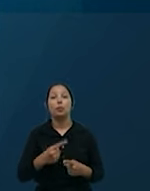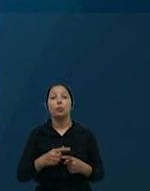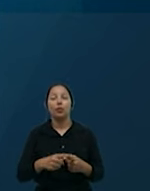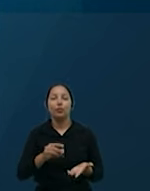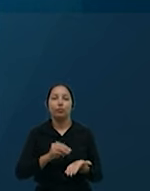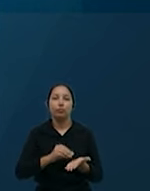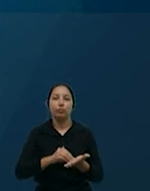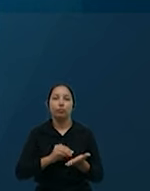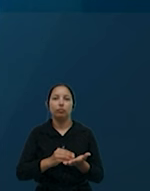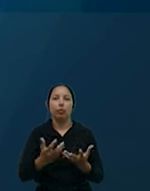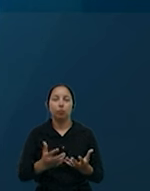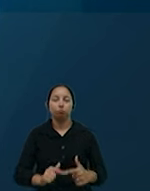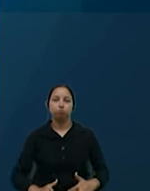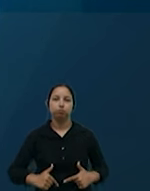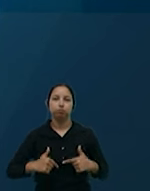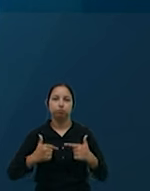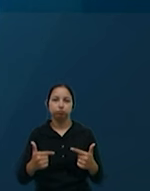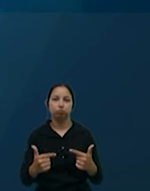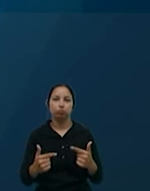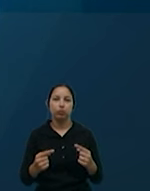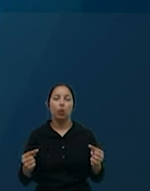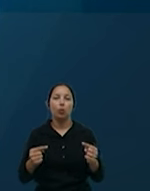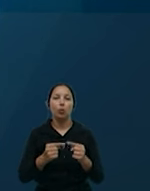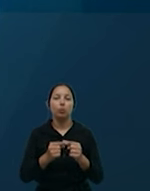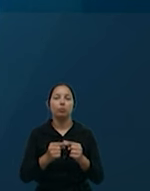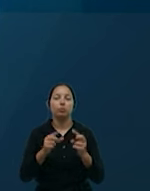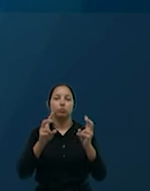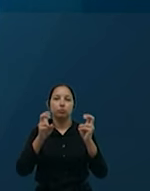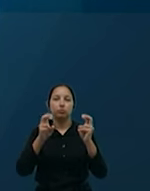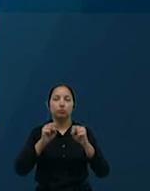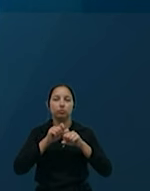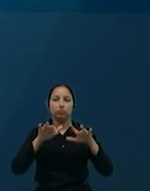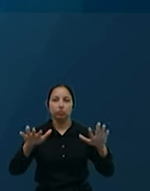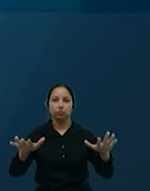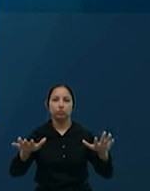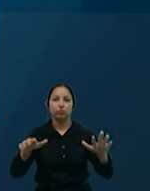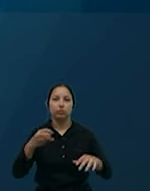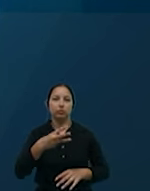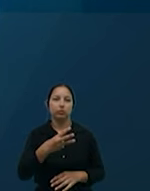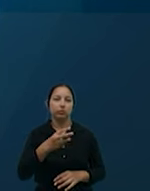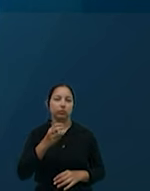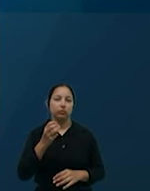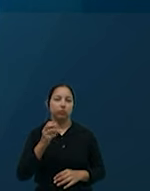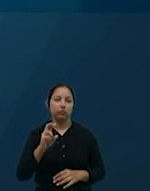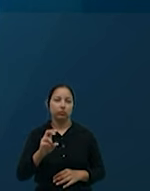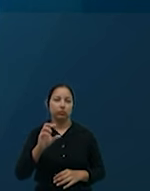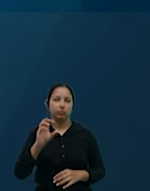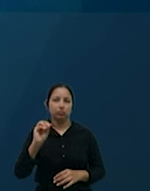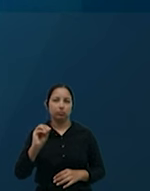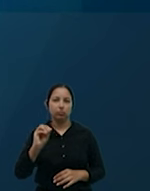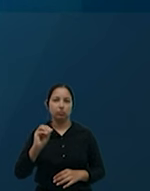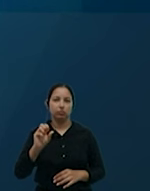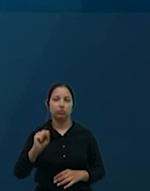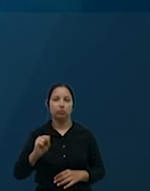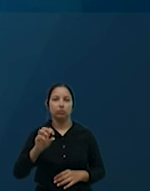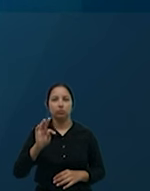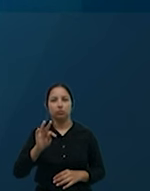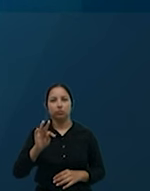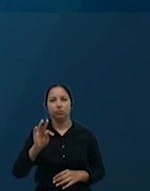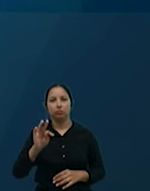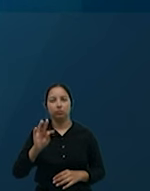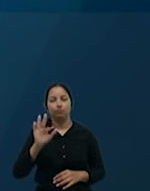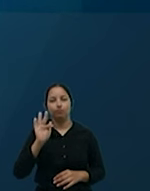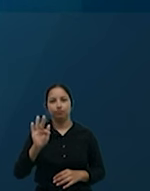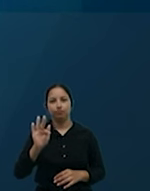artigo do tema de repercussão geral 350 do Supremo Tribunal Federal. Subsidiariamente, na hipótese de não ser reconhecida